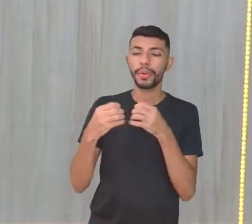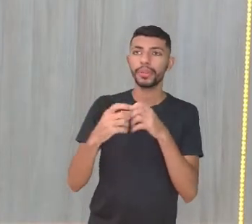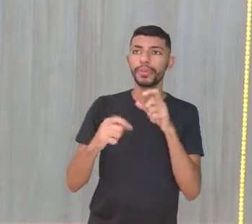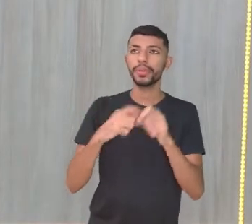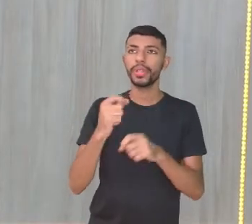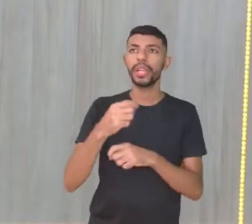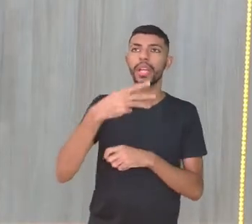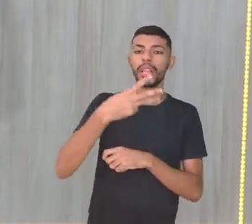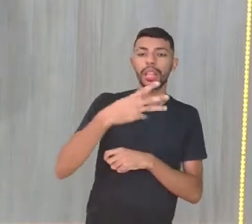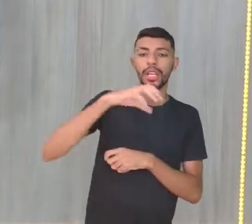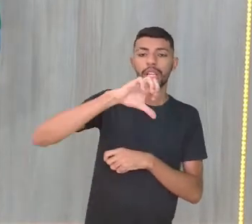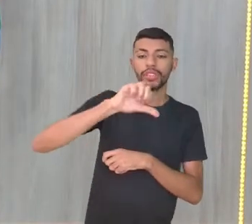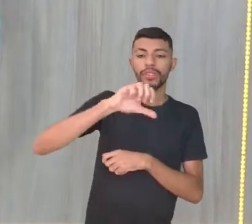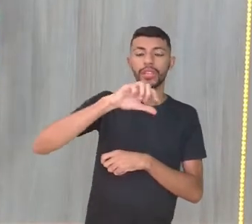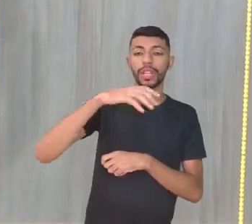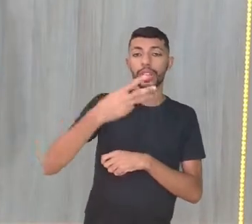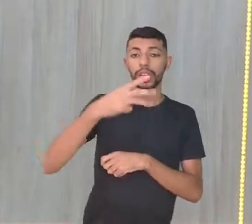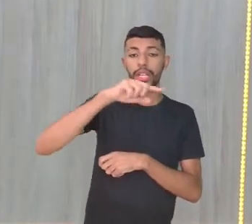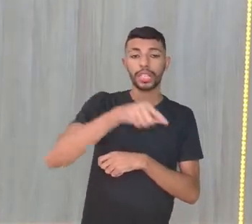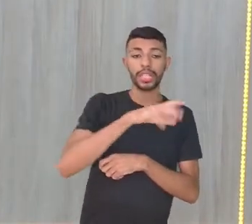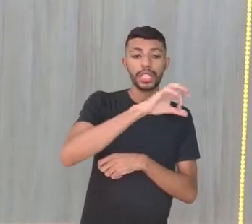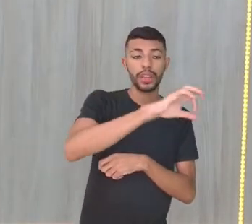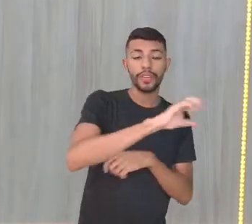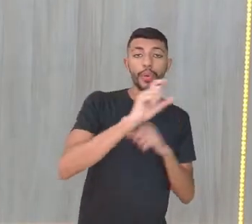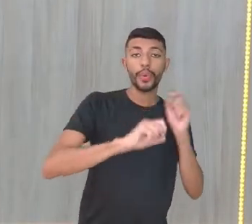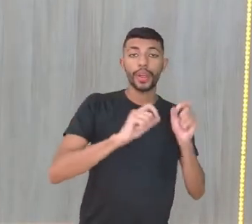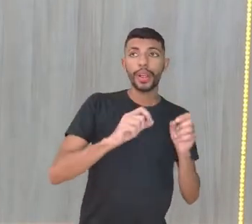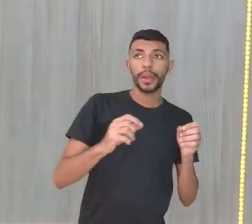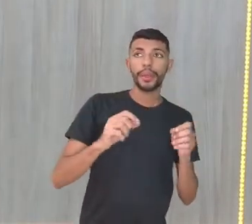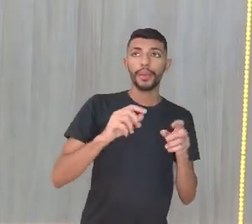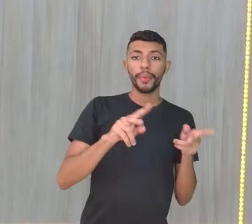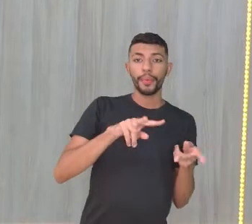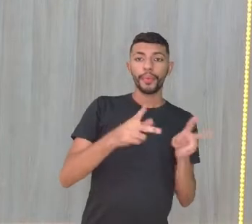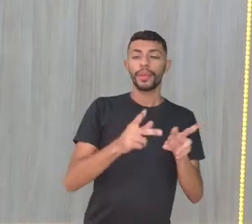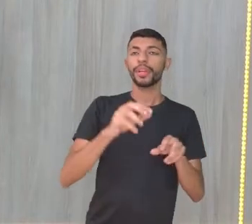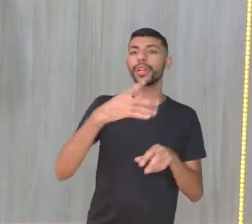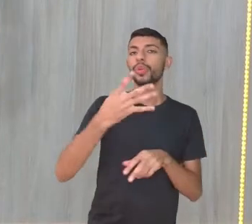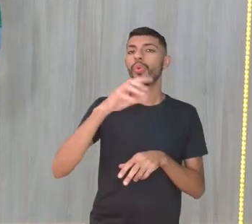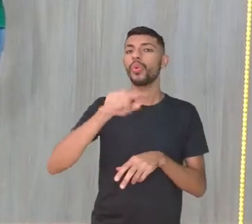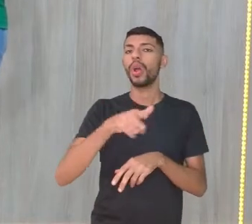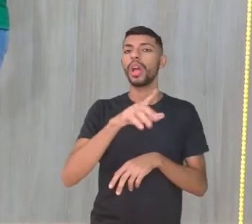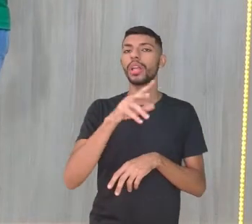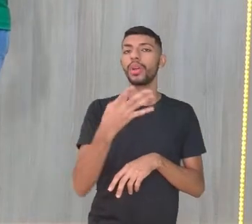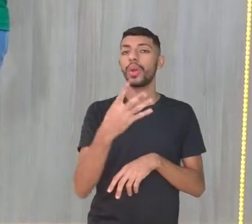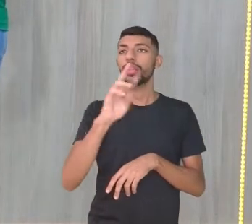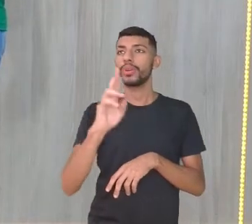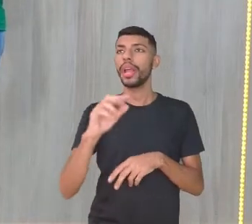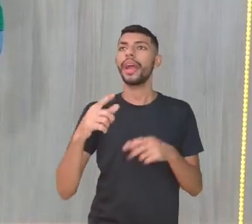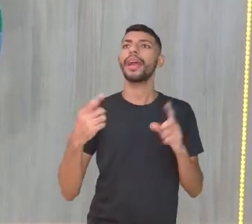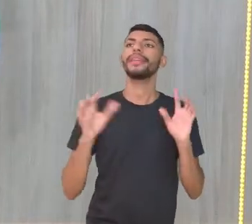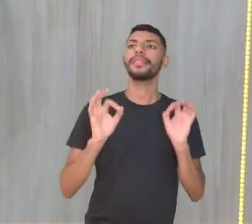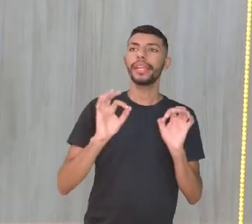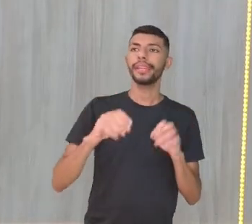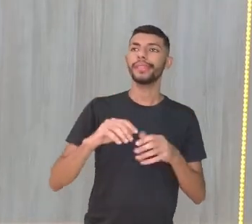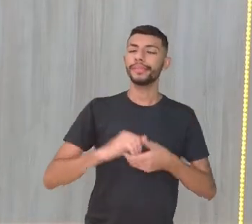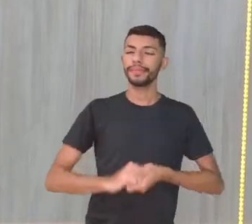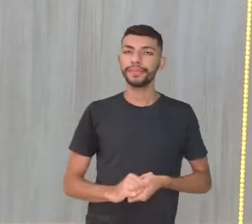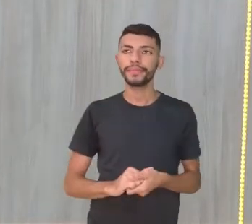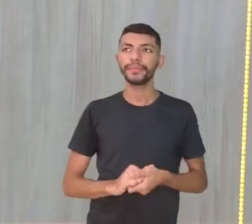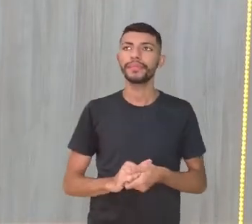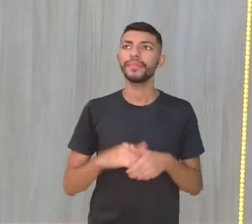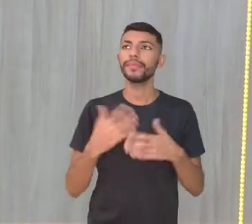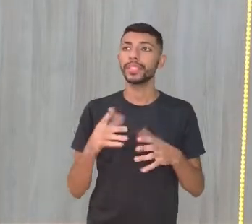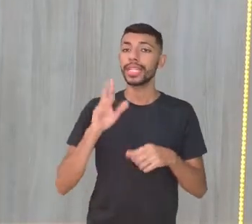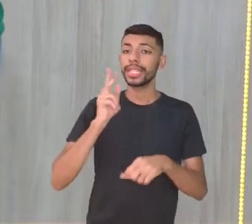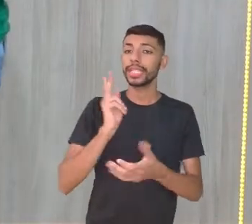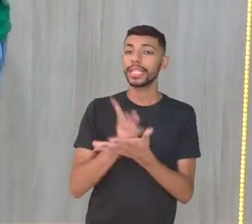para R$ 4,00, vai aproximar o R$ 13,89 do refrigerante para R$ 4,00, certo? Está aproximando